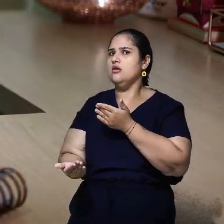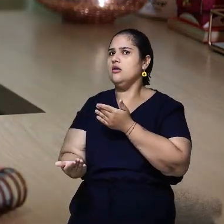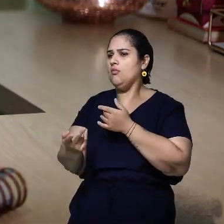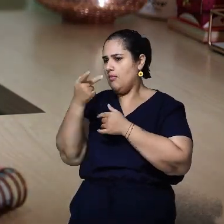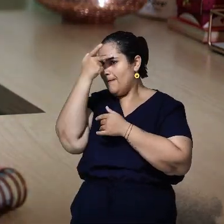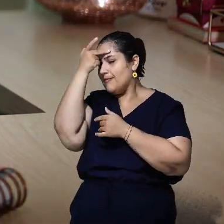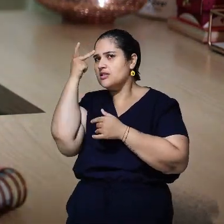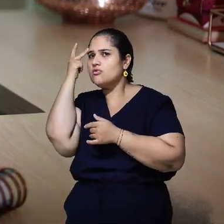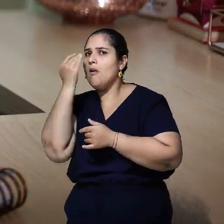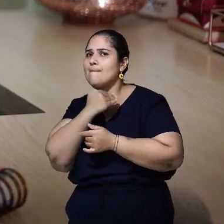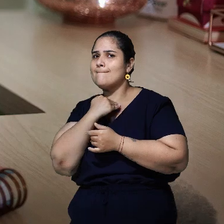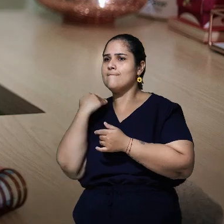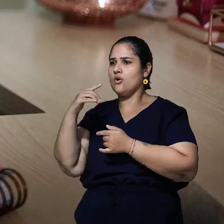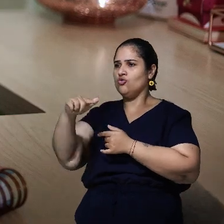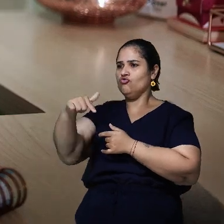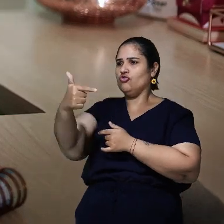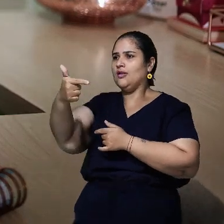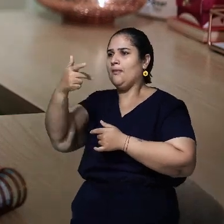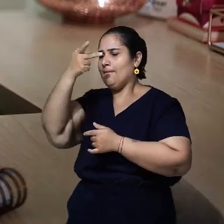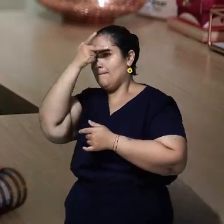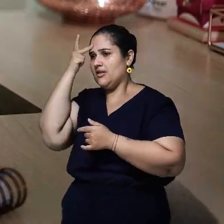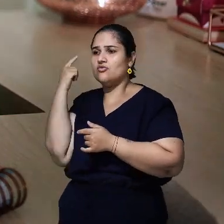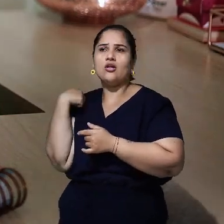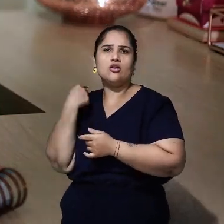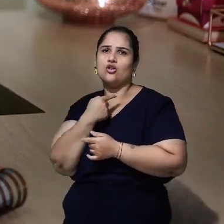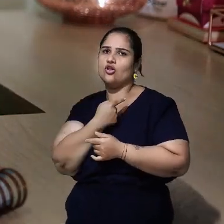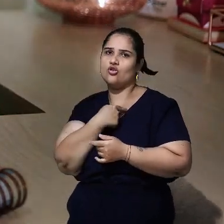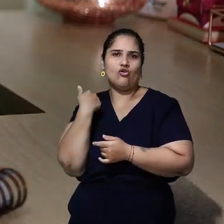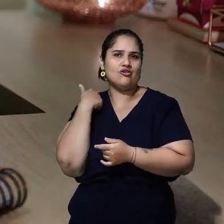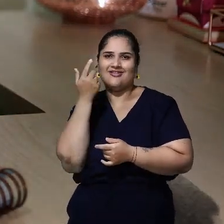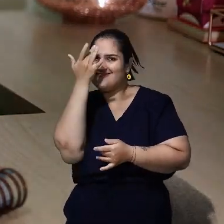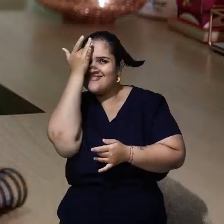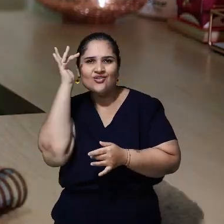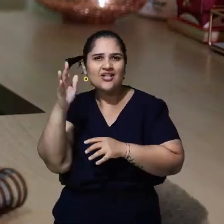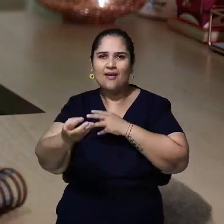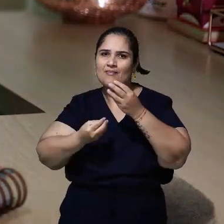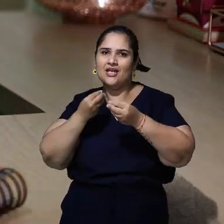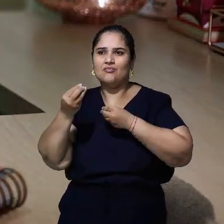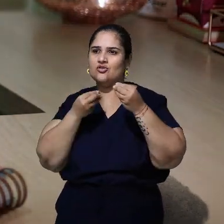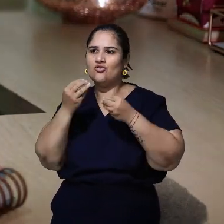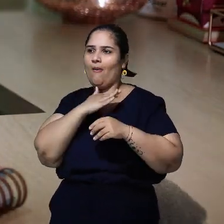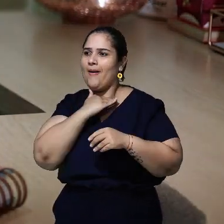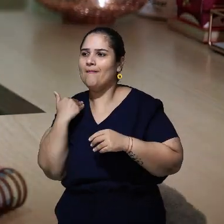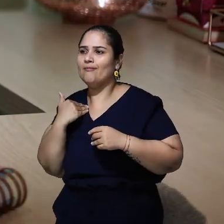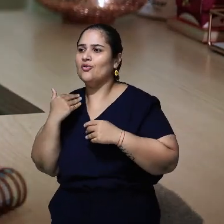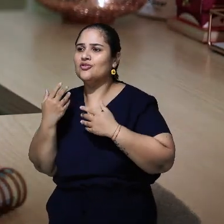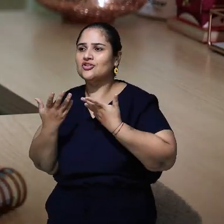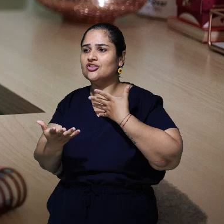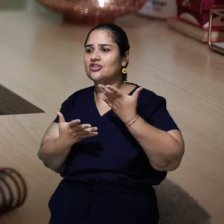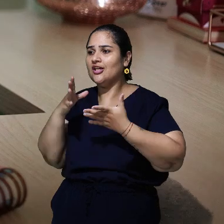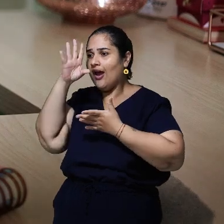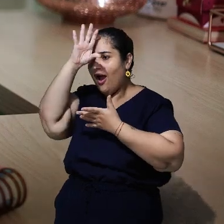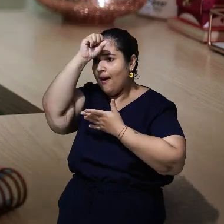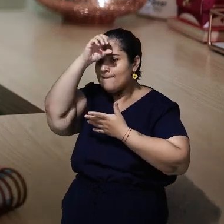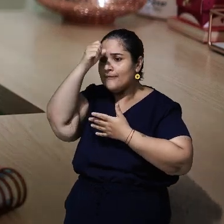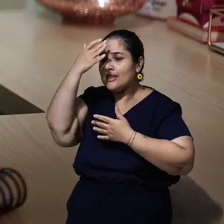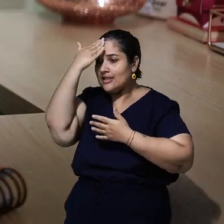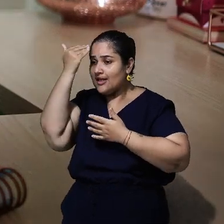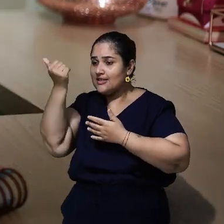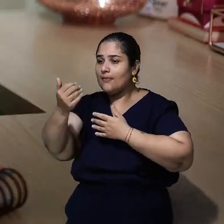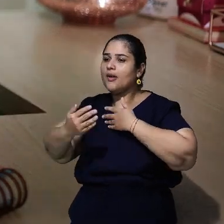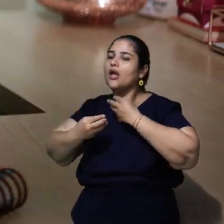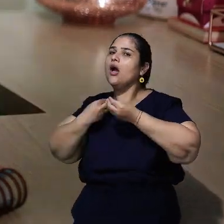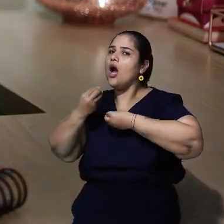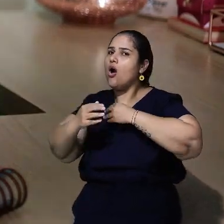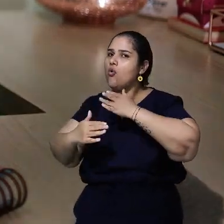algo que mobiliza muito, nós não sabemos lidar com o conceito morte, então é algo que a gente está aprendendo ainda, dando